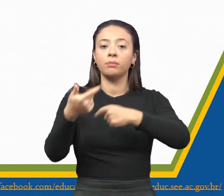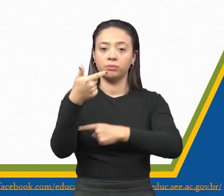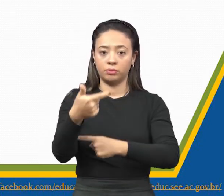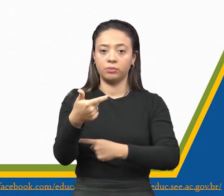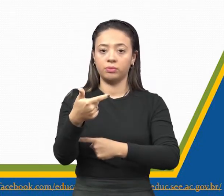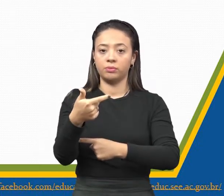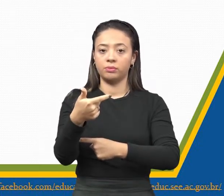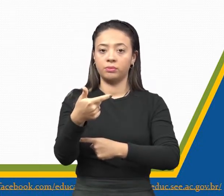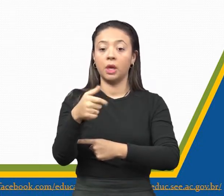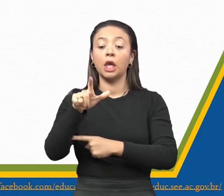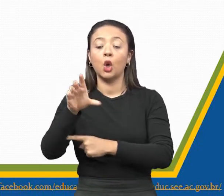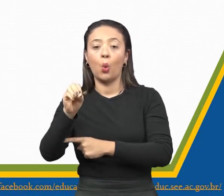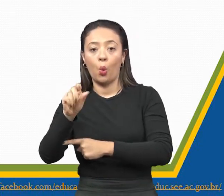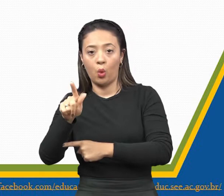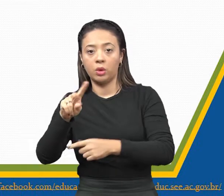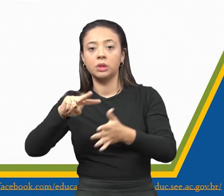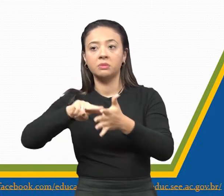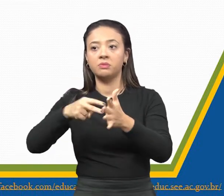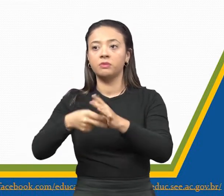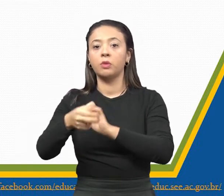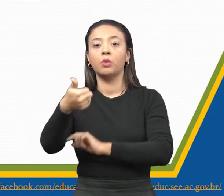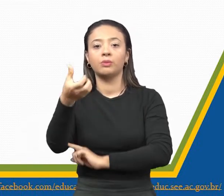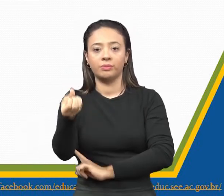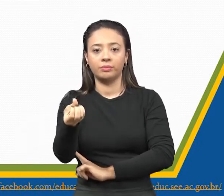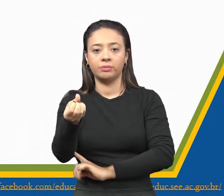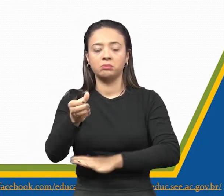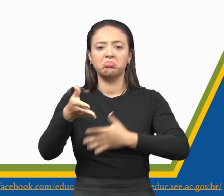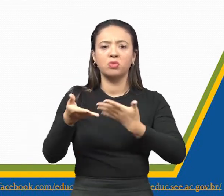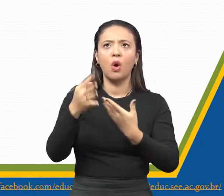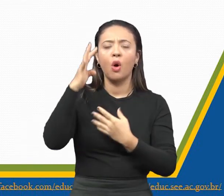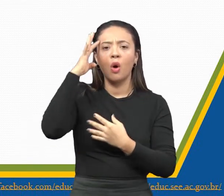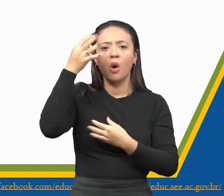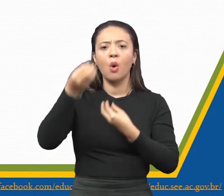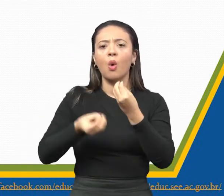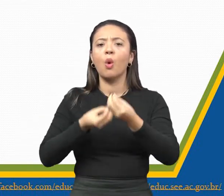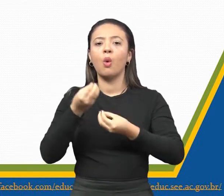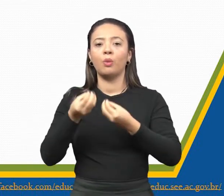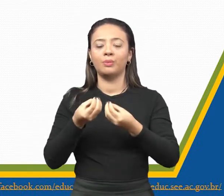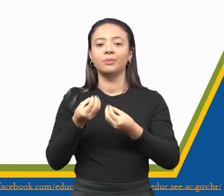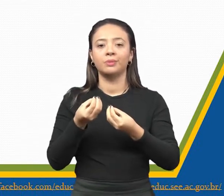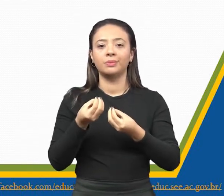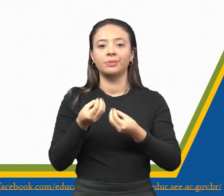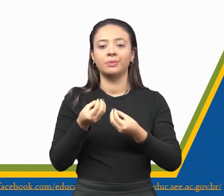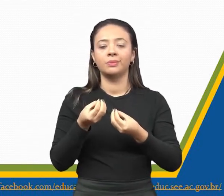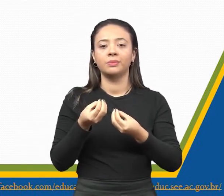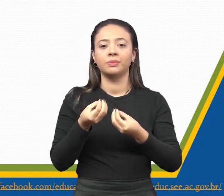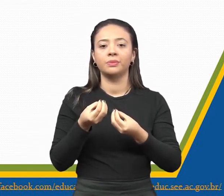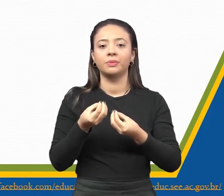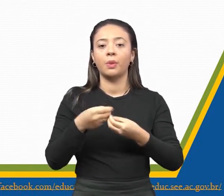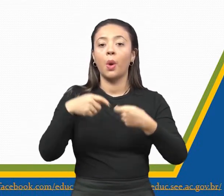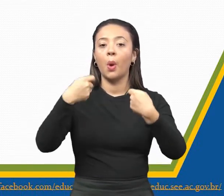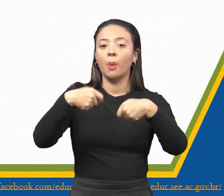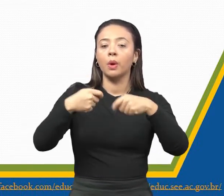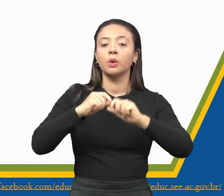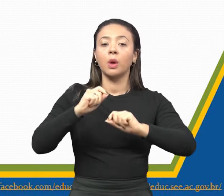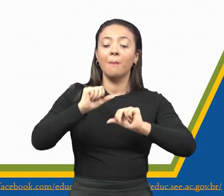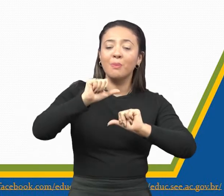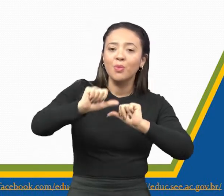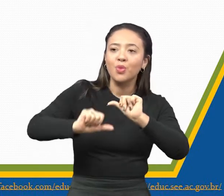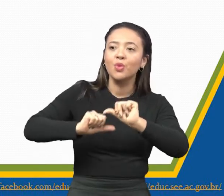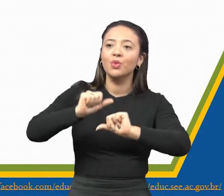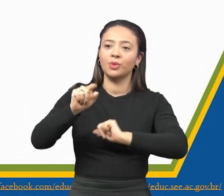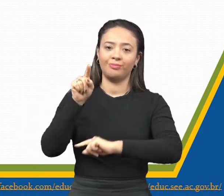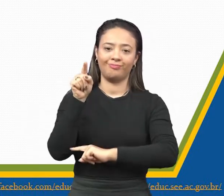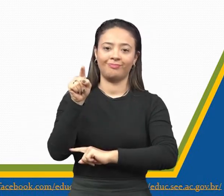o meu logaritmando é igual a 16. Para resolver esse tipo de função, esse tipo de questão, eu teria que transformar